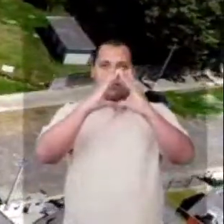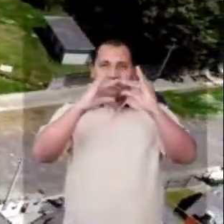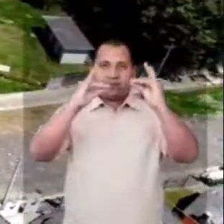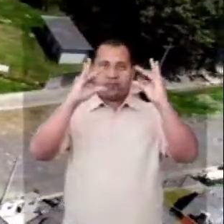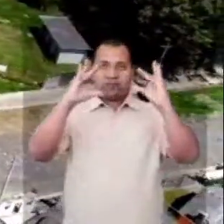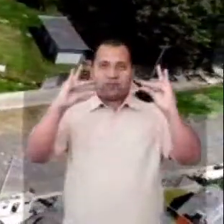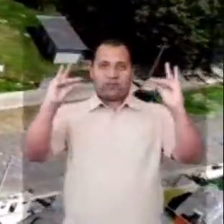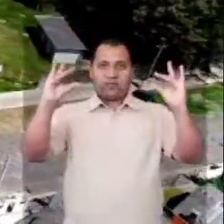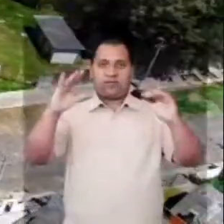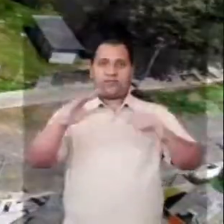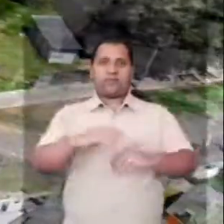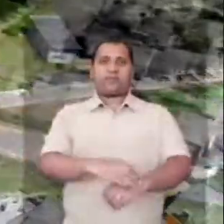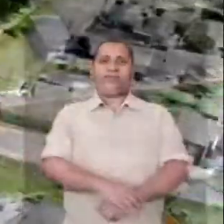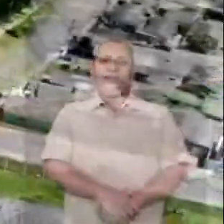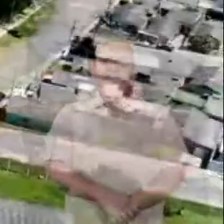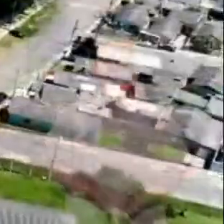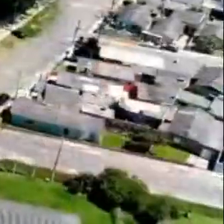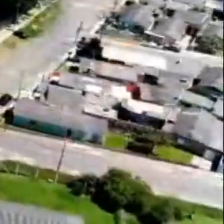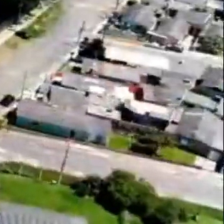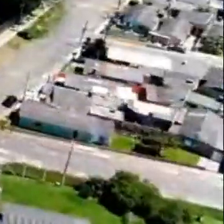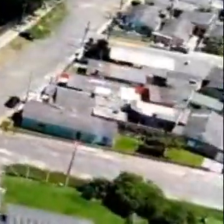Jaguarão.